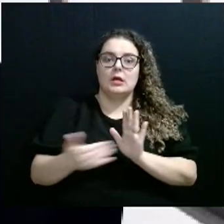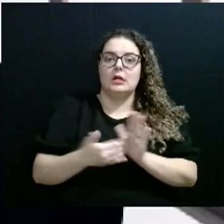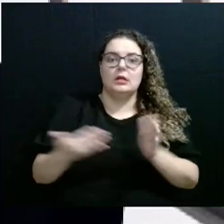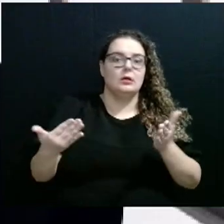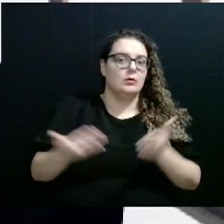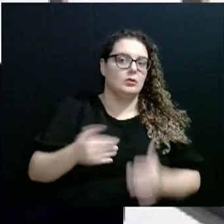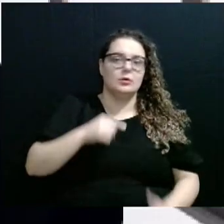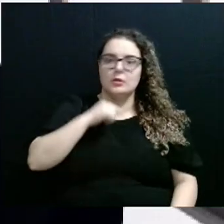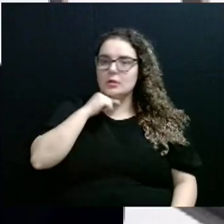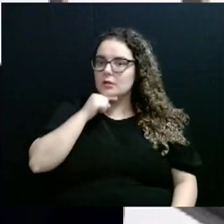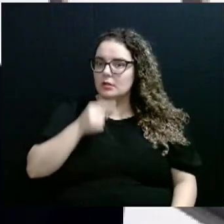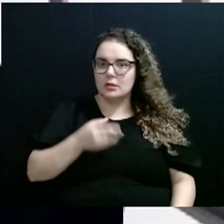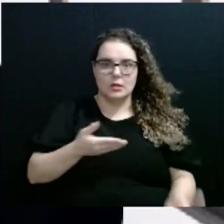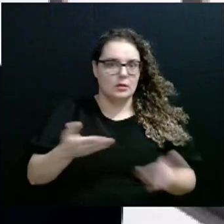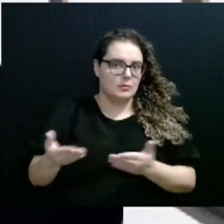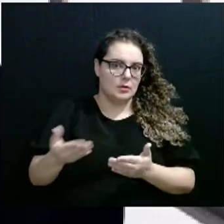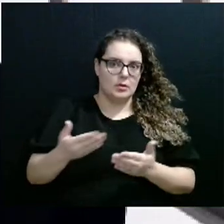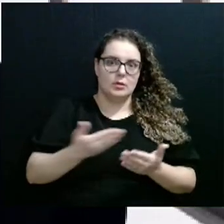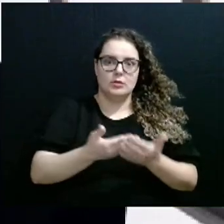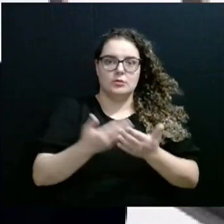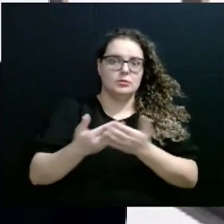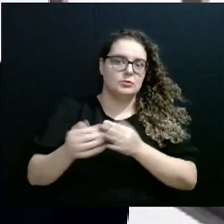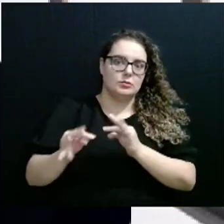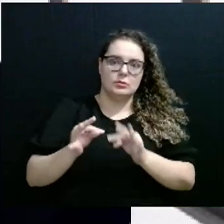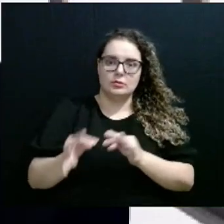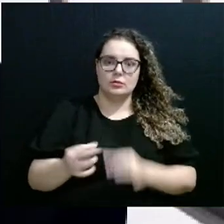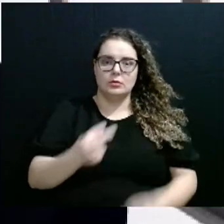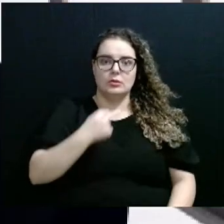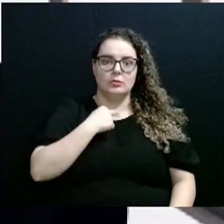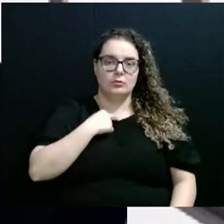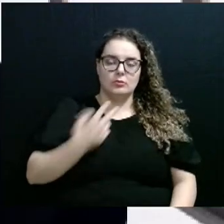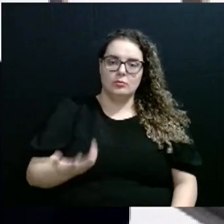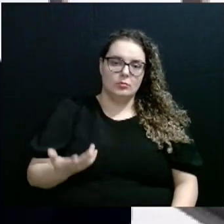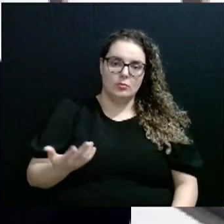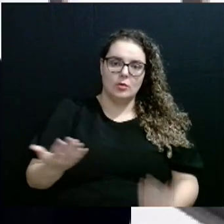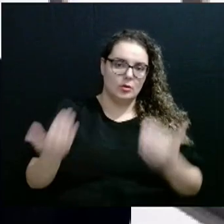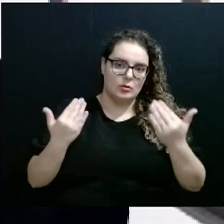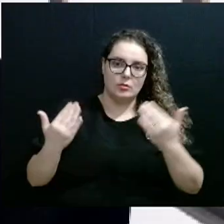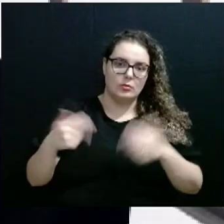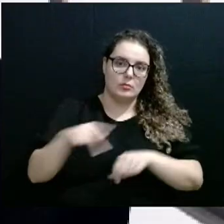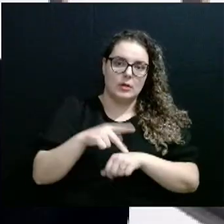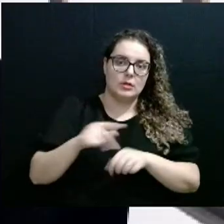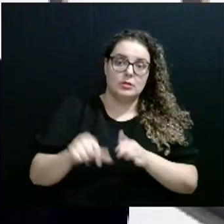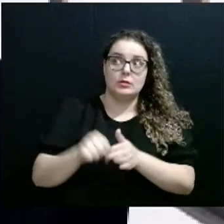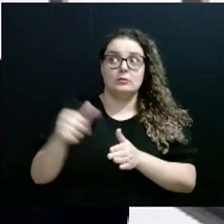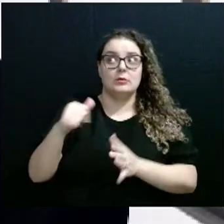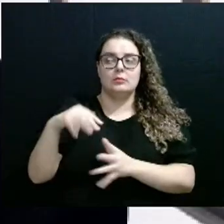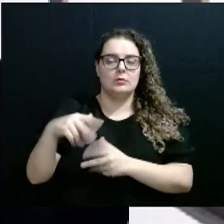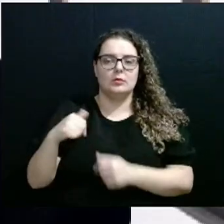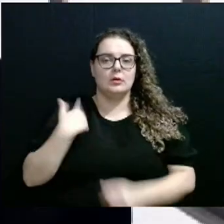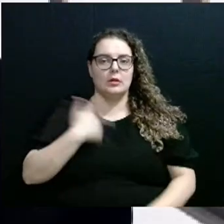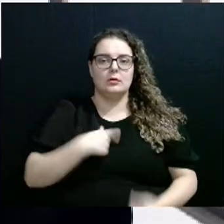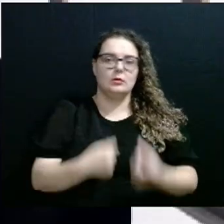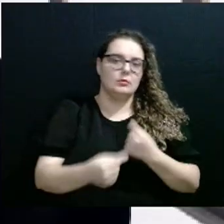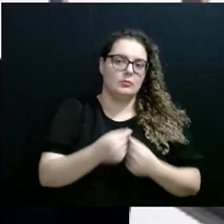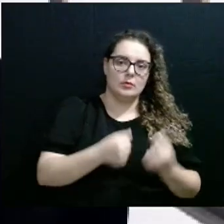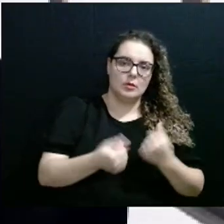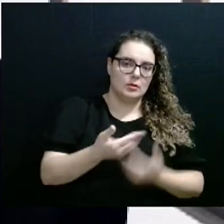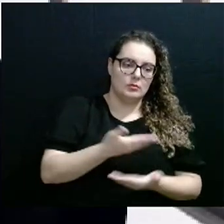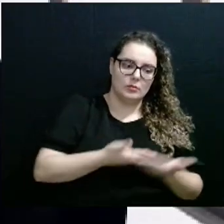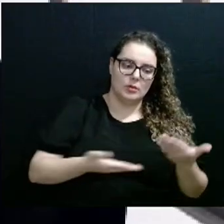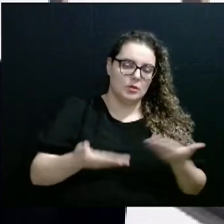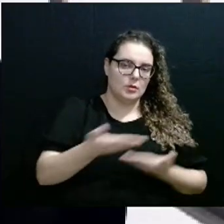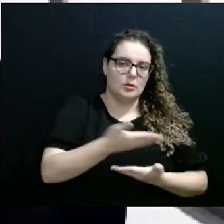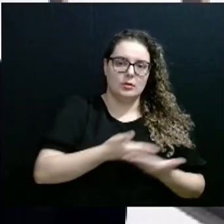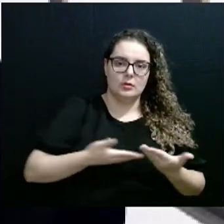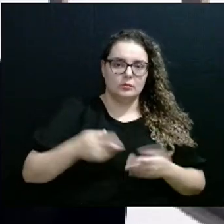estudo técnico. A gente não pode ser comparado a países de primeiro mundo, sendo que a nossa economia, a nossa população de